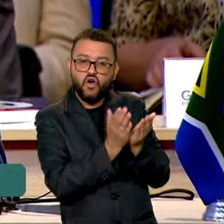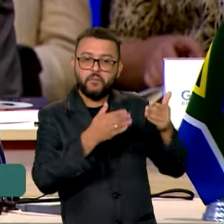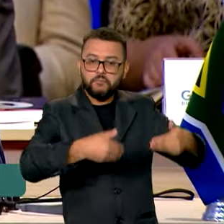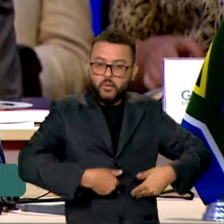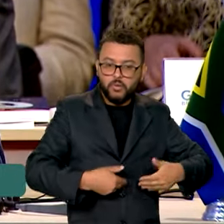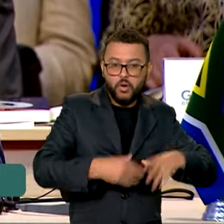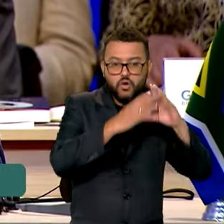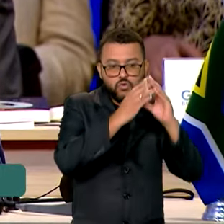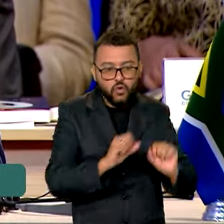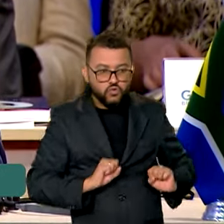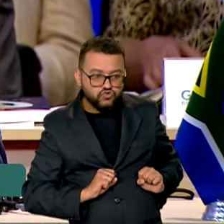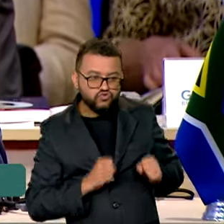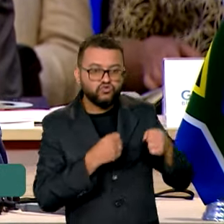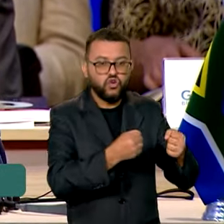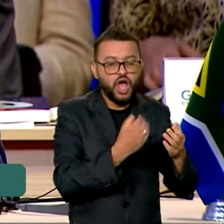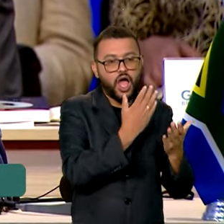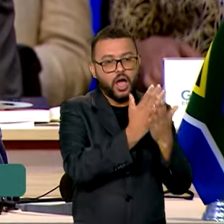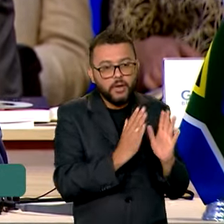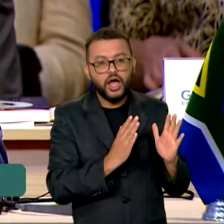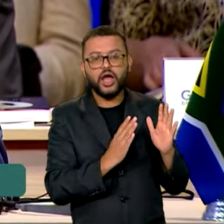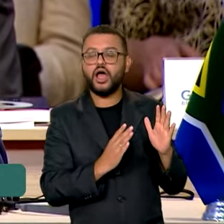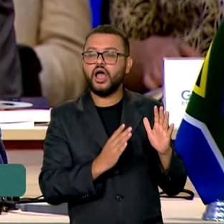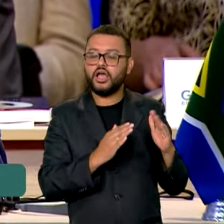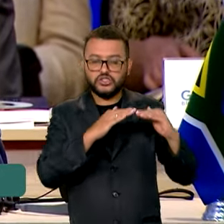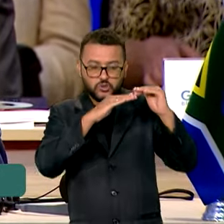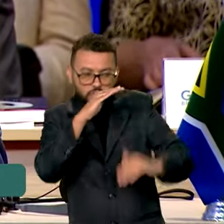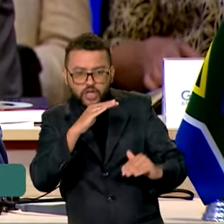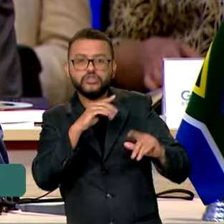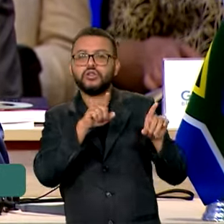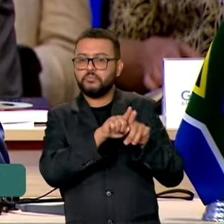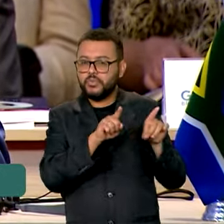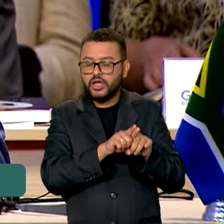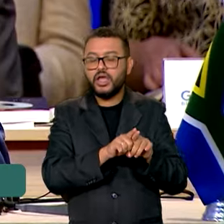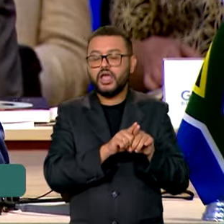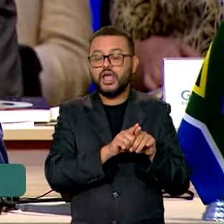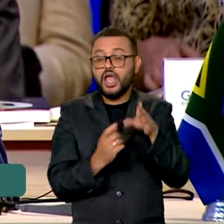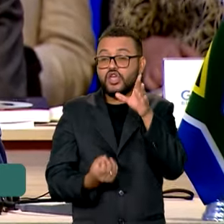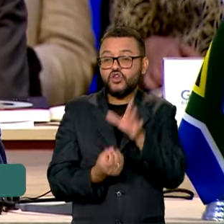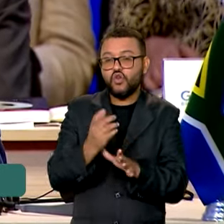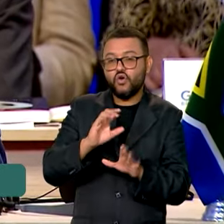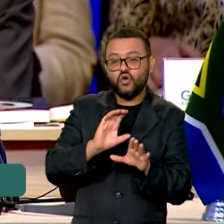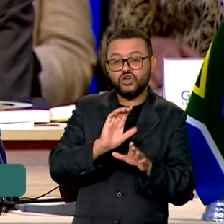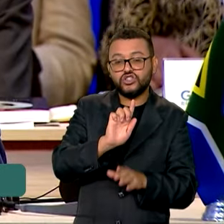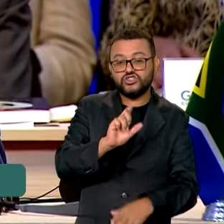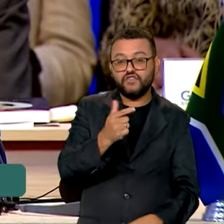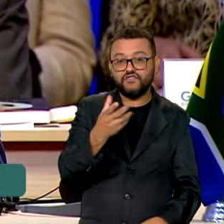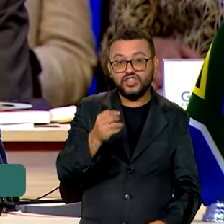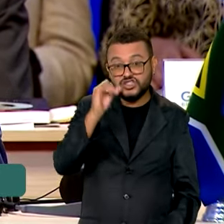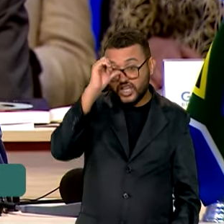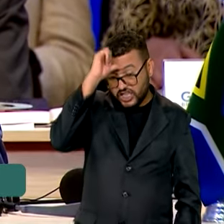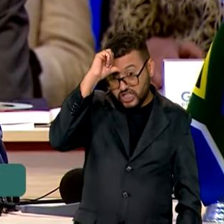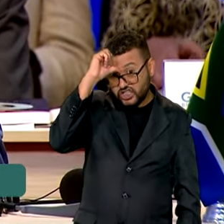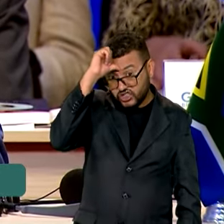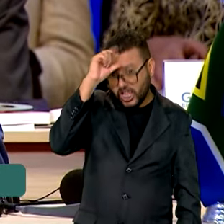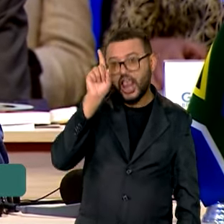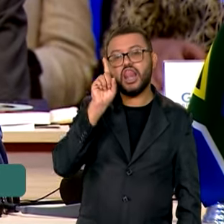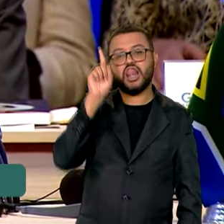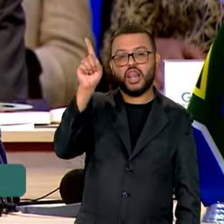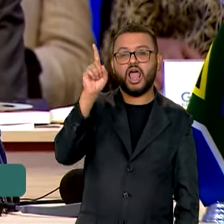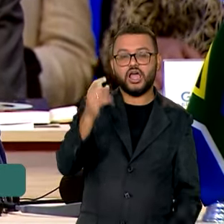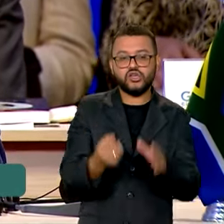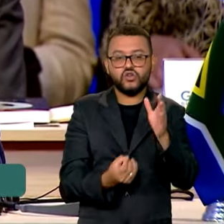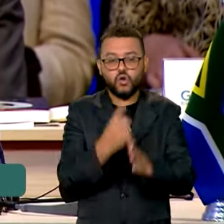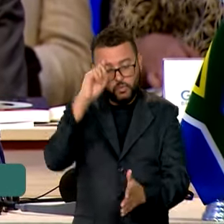à desigualdade. Uma liderança que lançou, ainda durante a cúpula do G20 em Nova Delhi, na Índia,